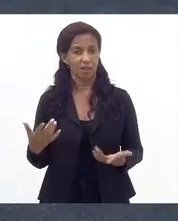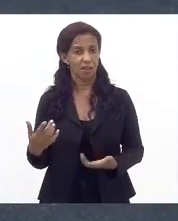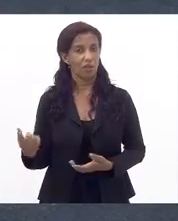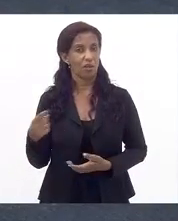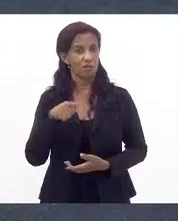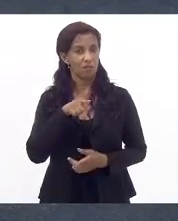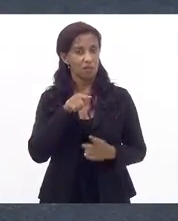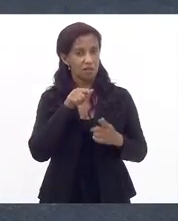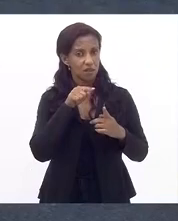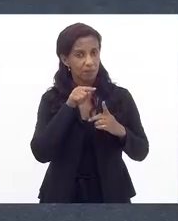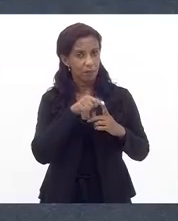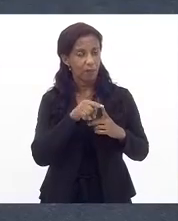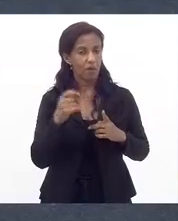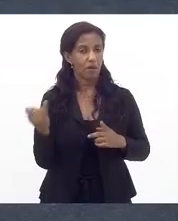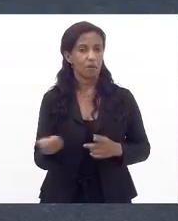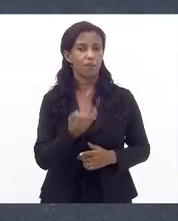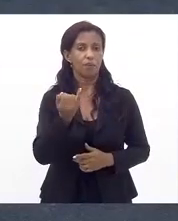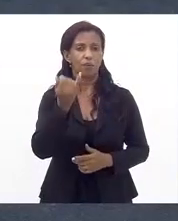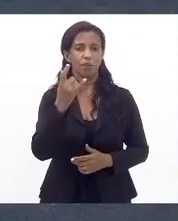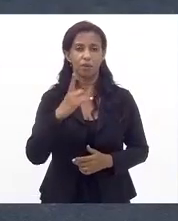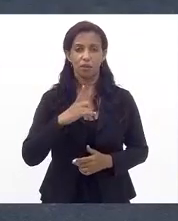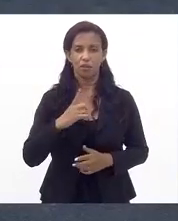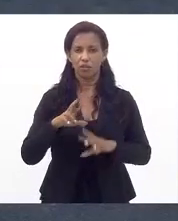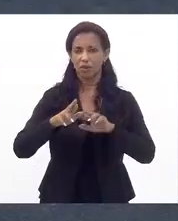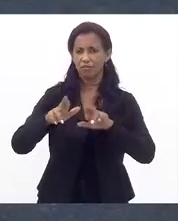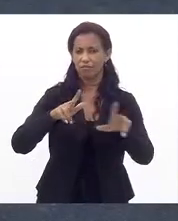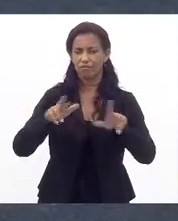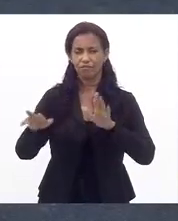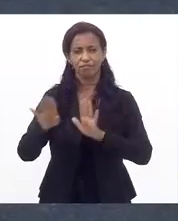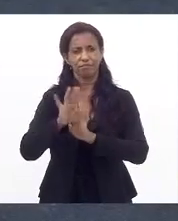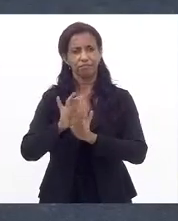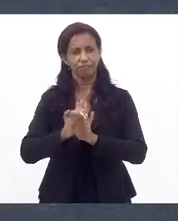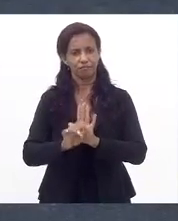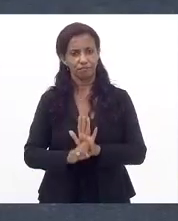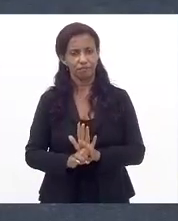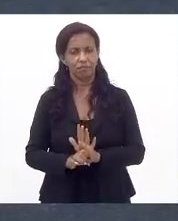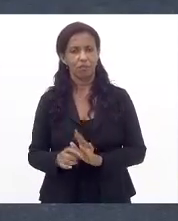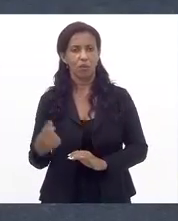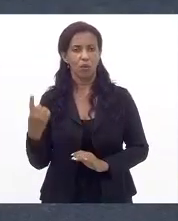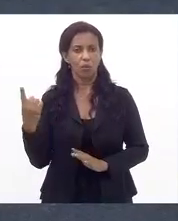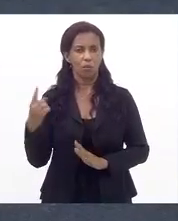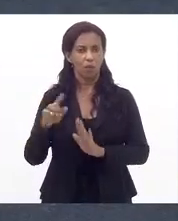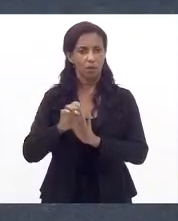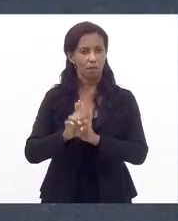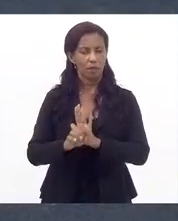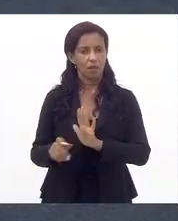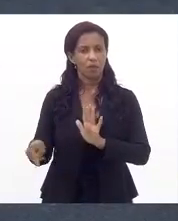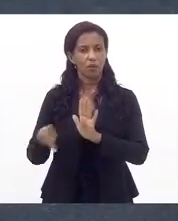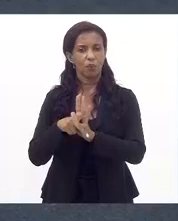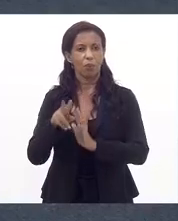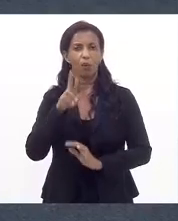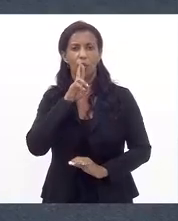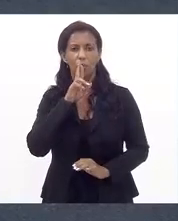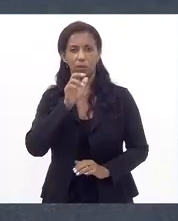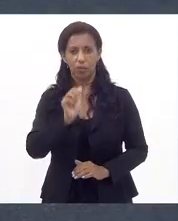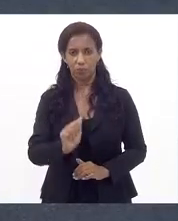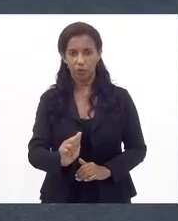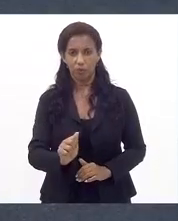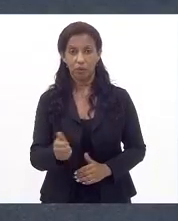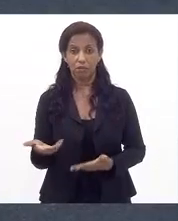ponto é muito importante tem uma diversas emendas né um emenda do próprio Deputado Rodrigo Amorim